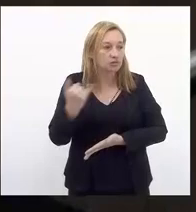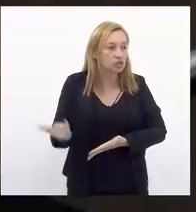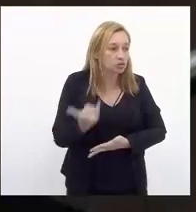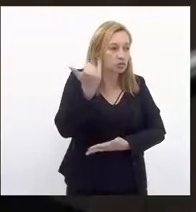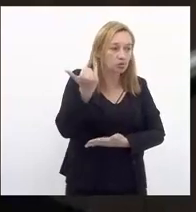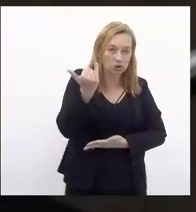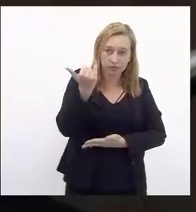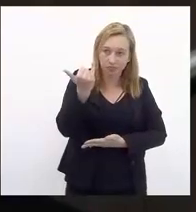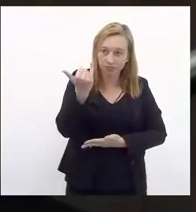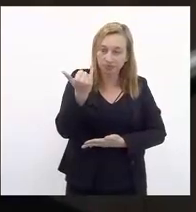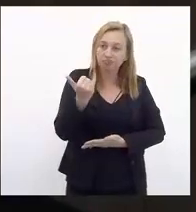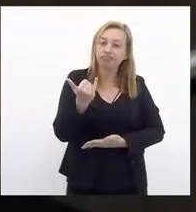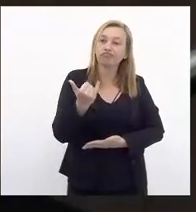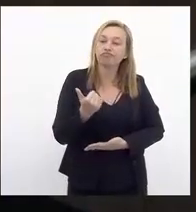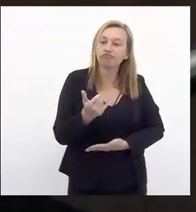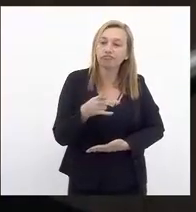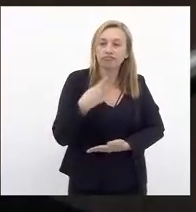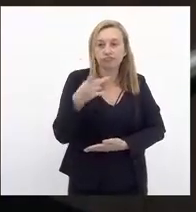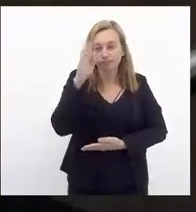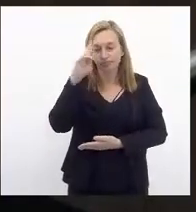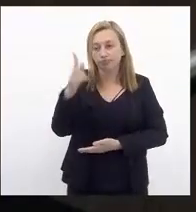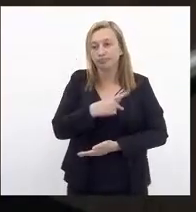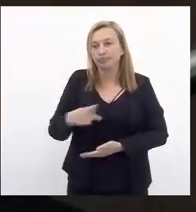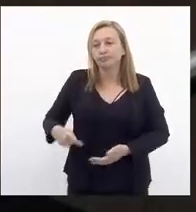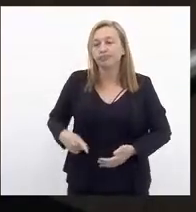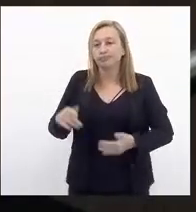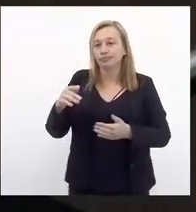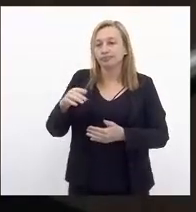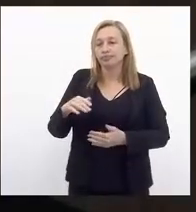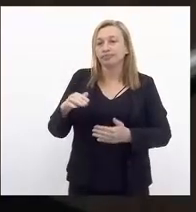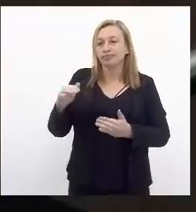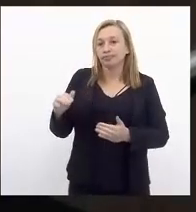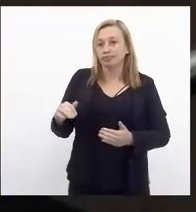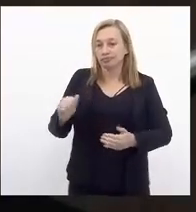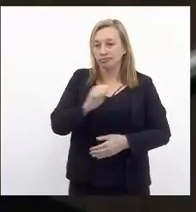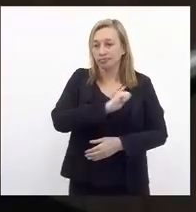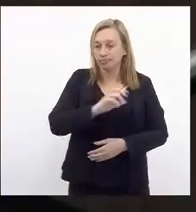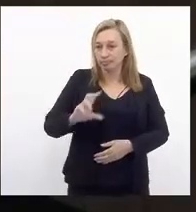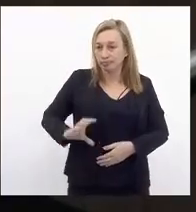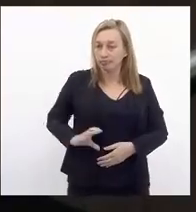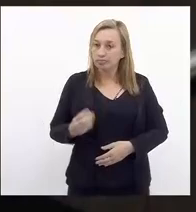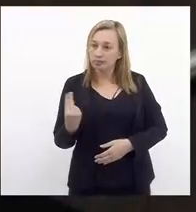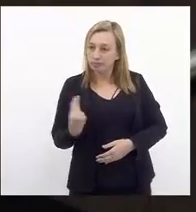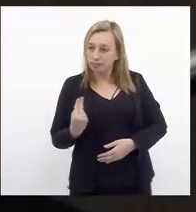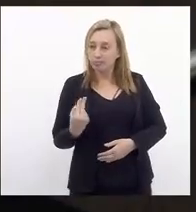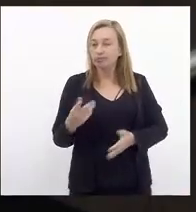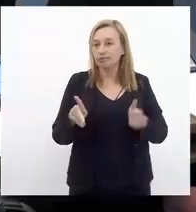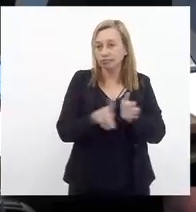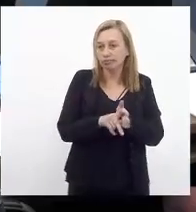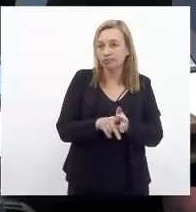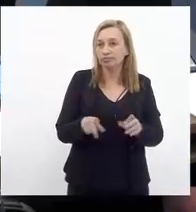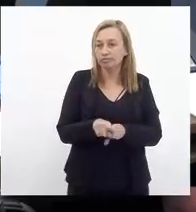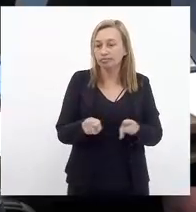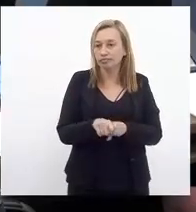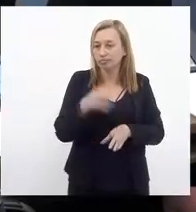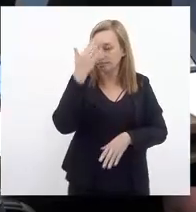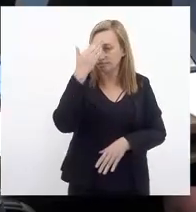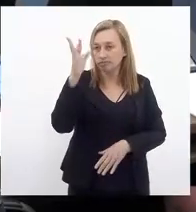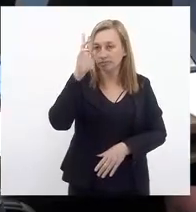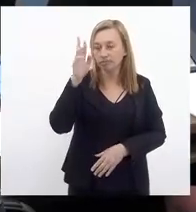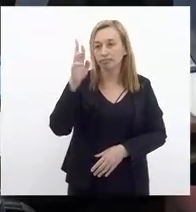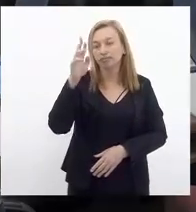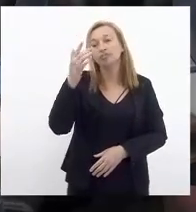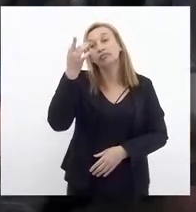importante e manifestar Presidente André Ceciliano meu desejo de coautoria no projeto tá muito